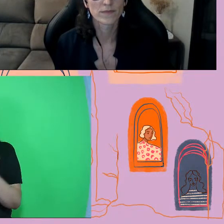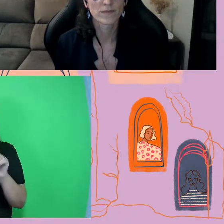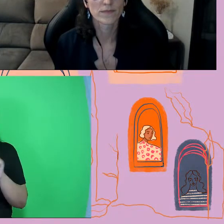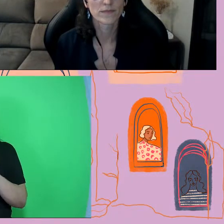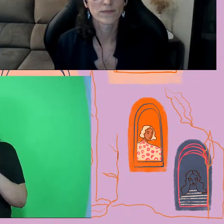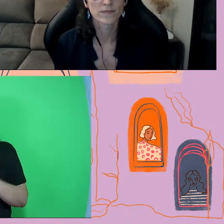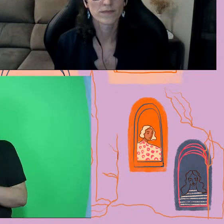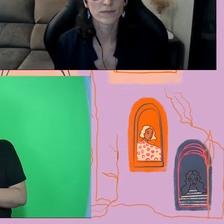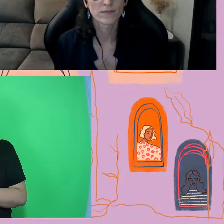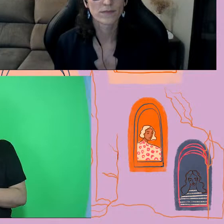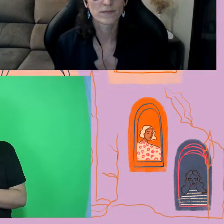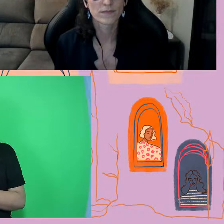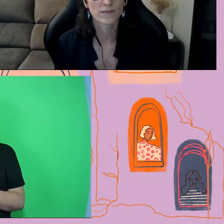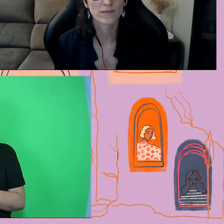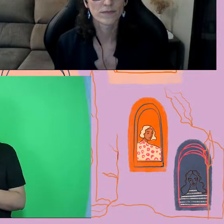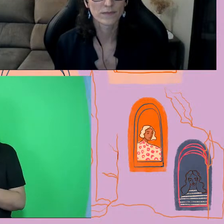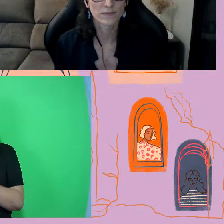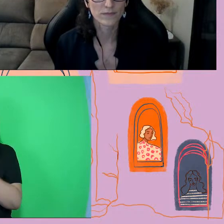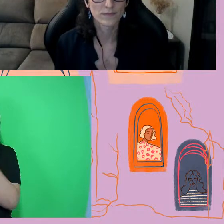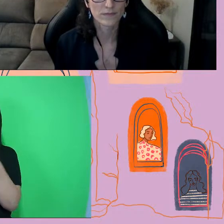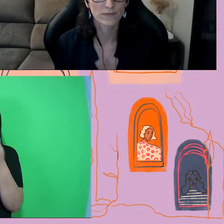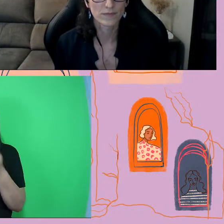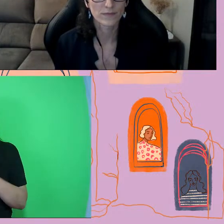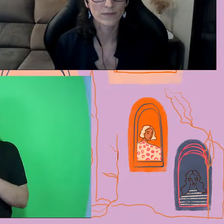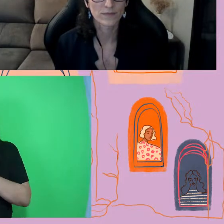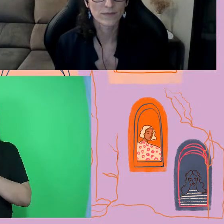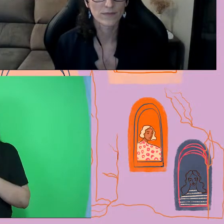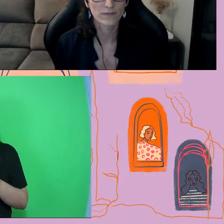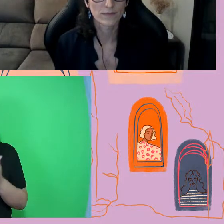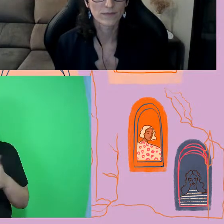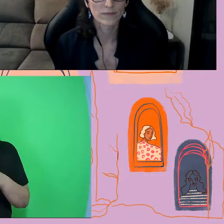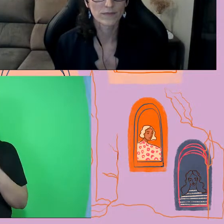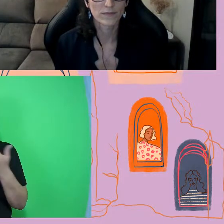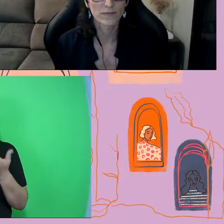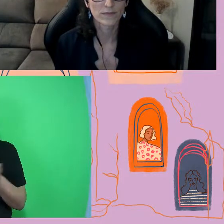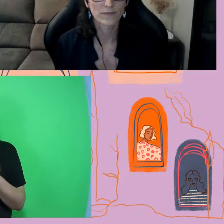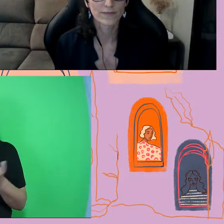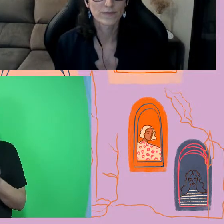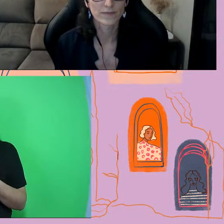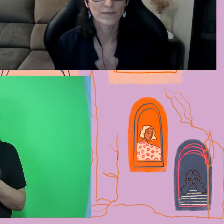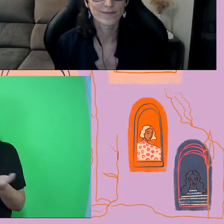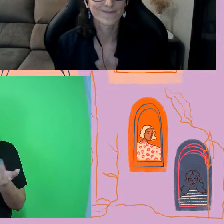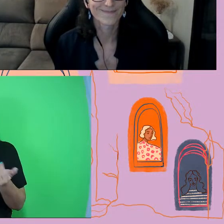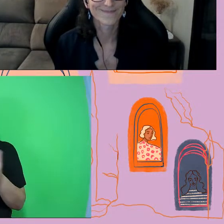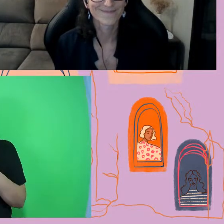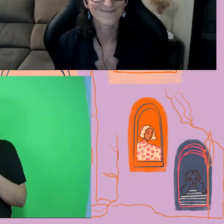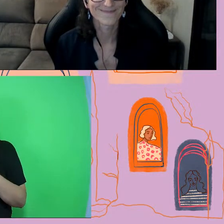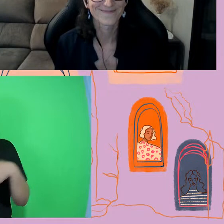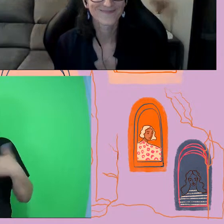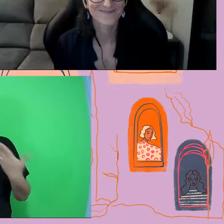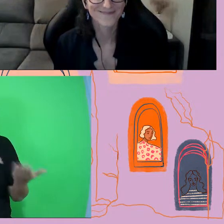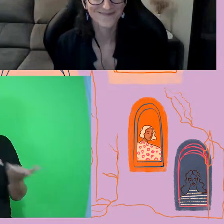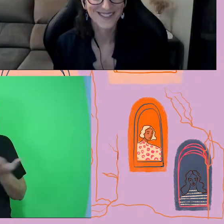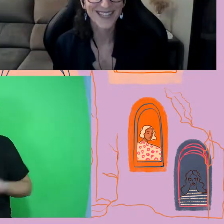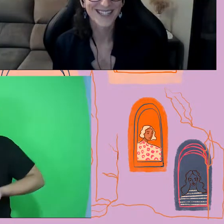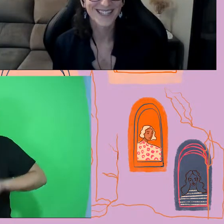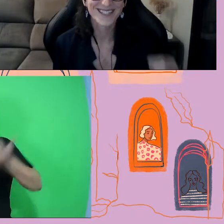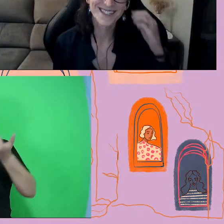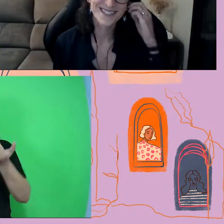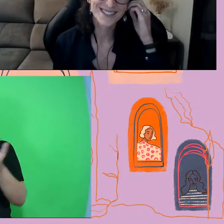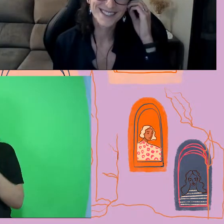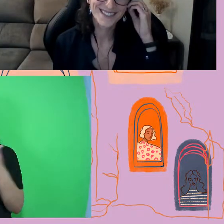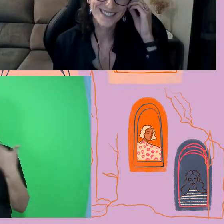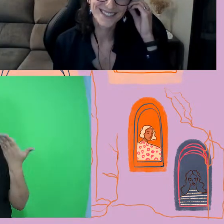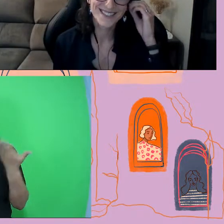Paulo, atuando diretamente na coordenação dos programas de juventudes. Seja bem-vinda, Gabriela. Eu passo